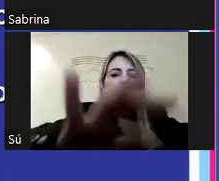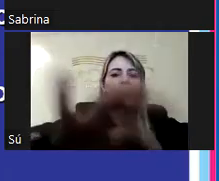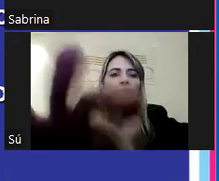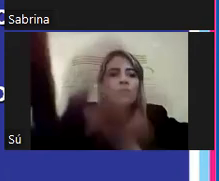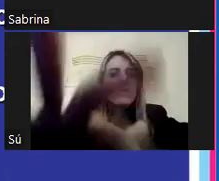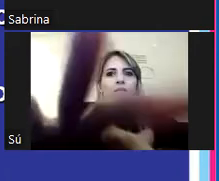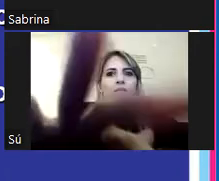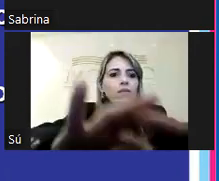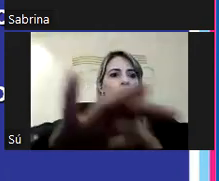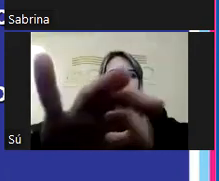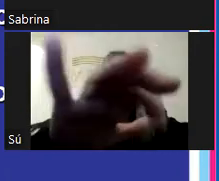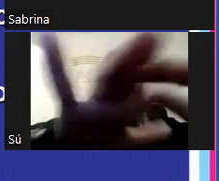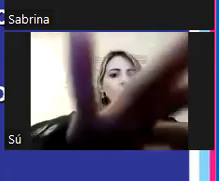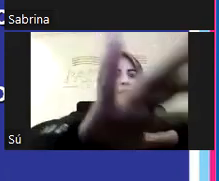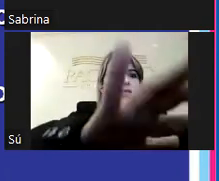consegue a ereção.